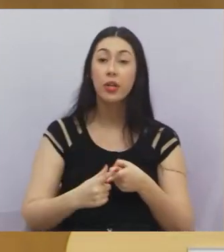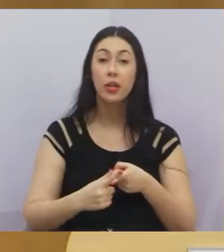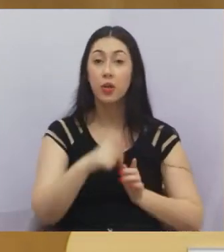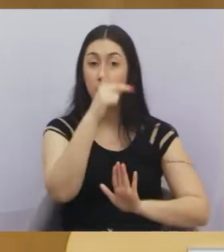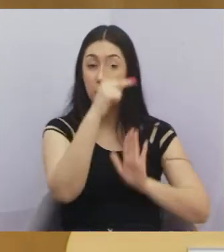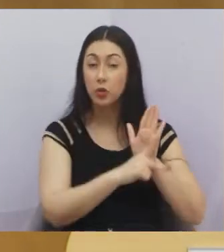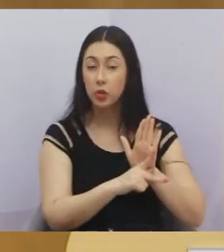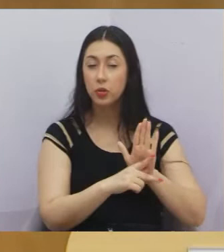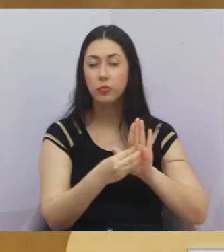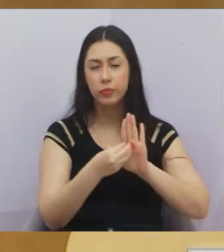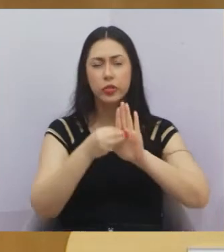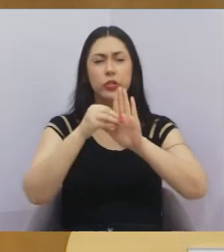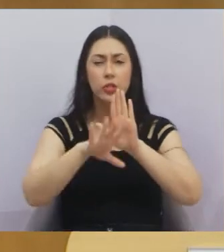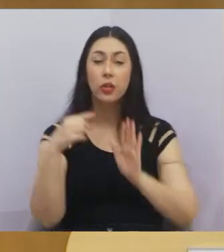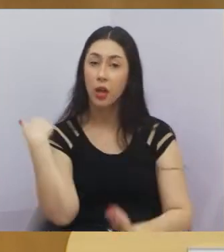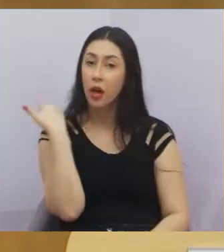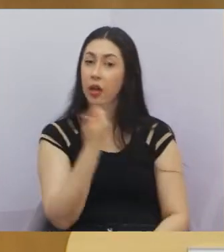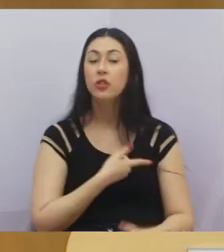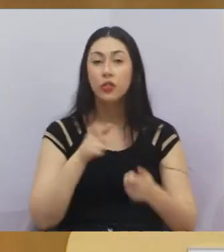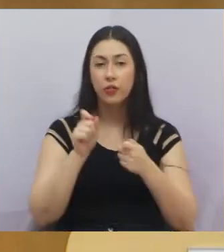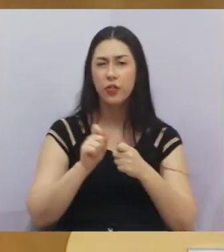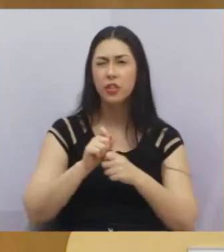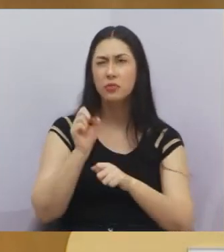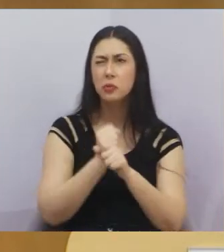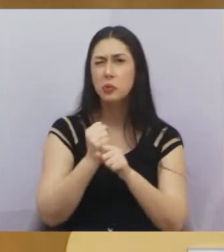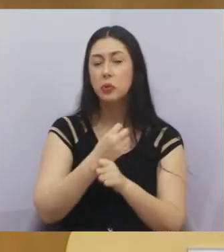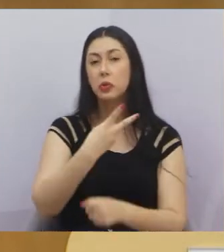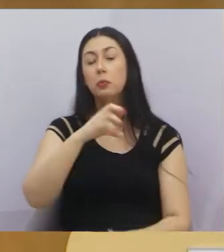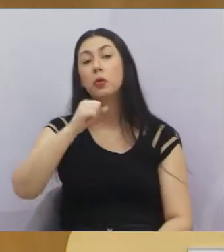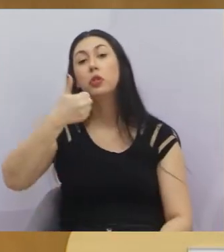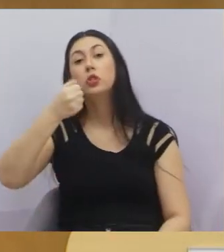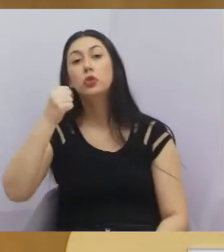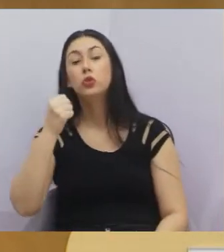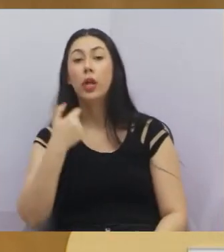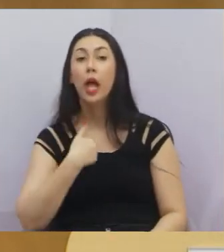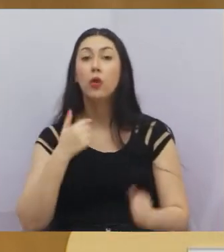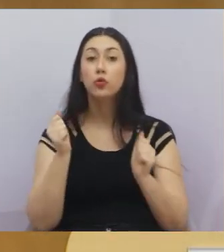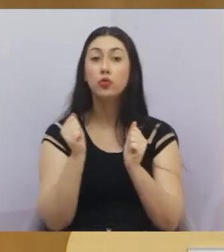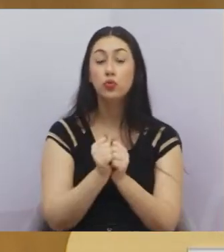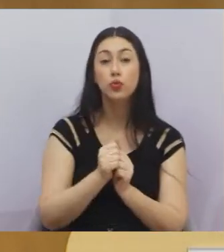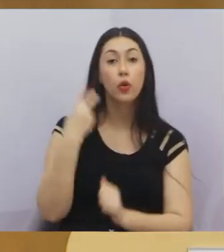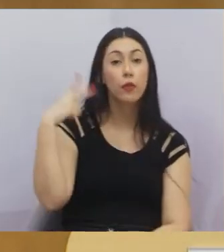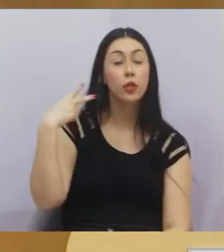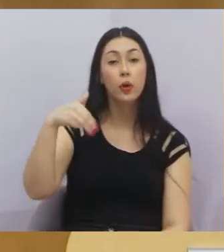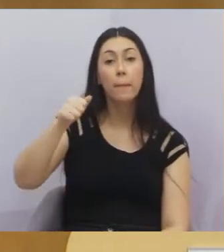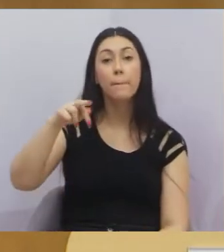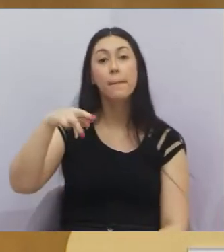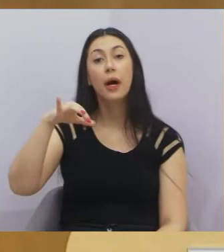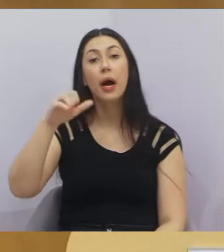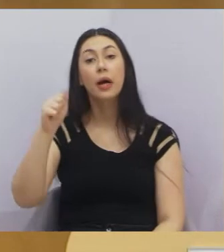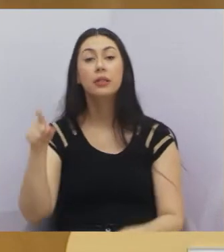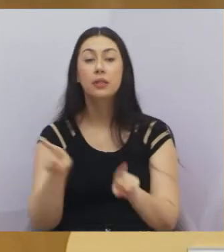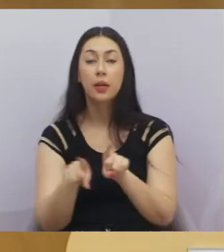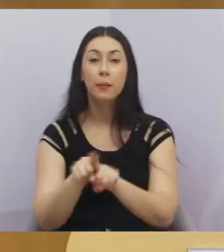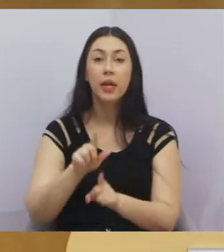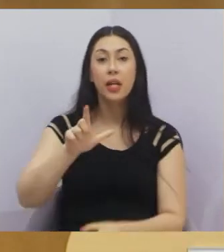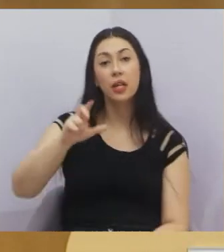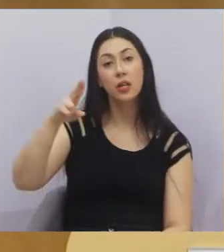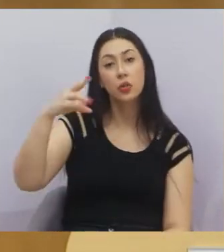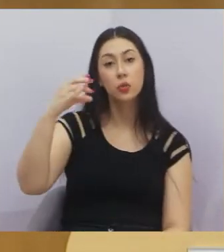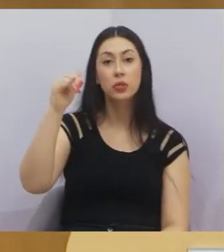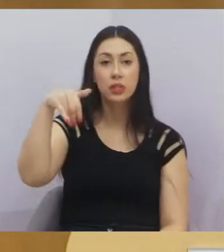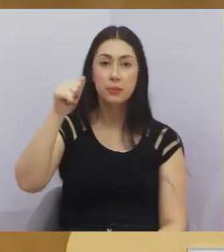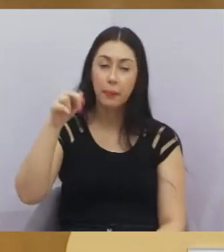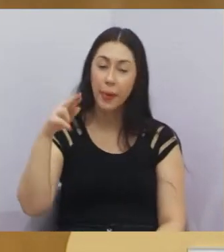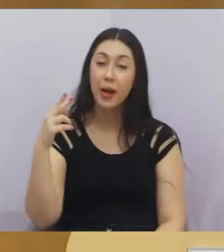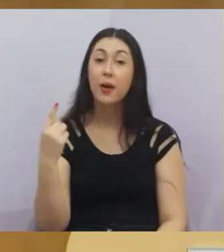indicação que a gente fez em 2018, eu e a vereadora Márcia, vereadora Lucimar, porque a gente veio da periferia,